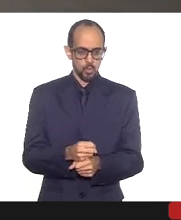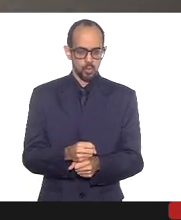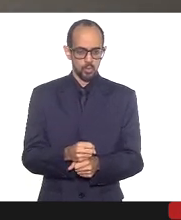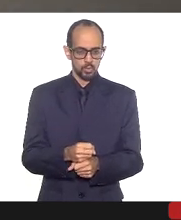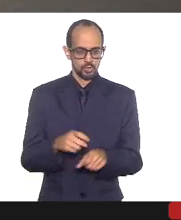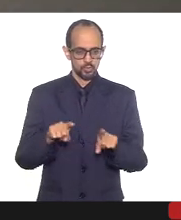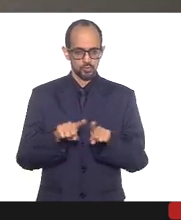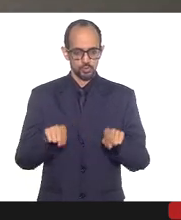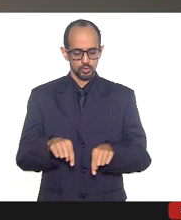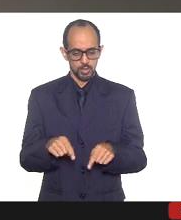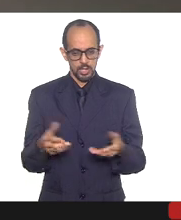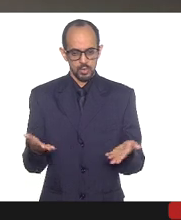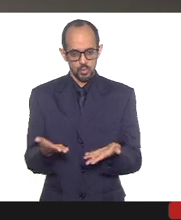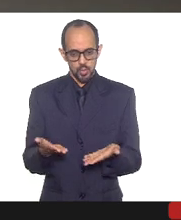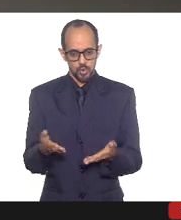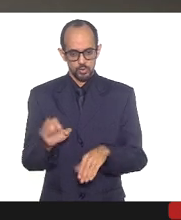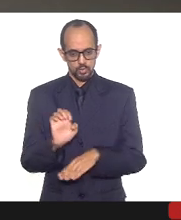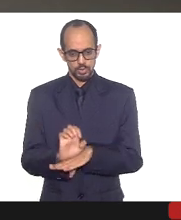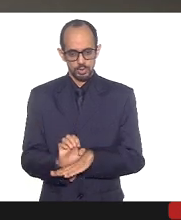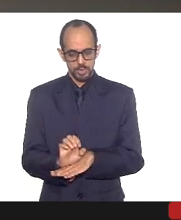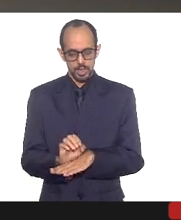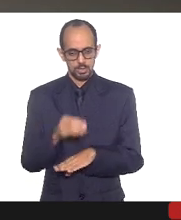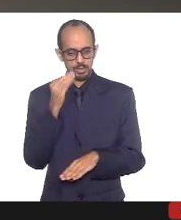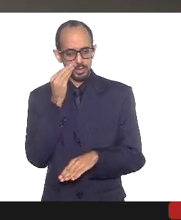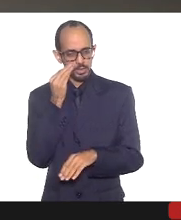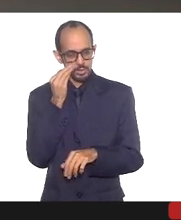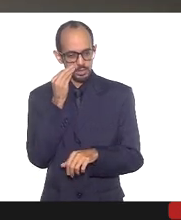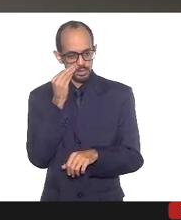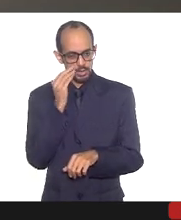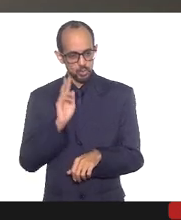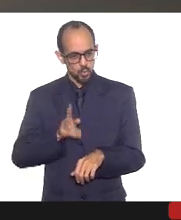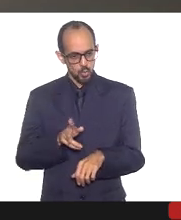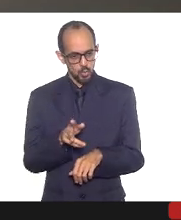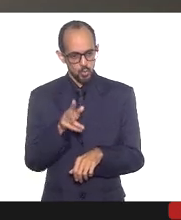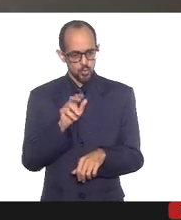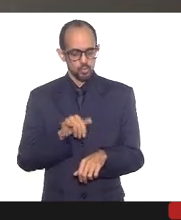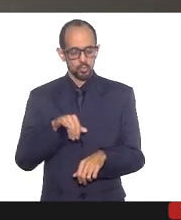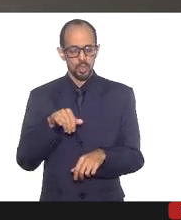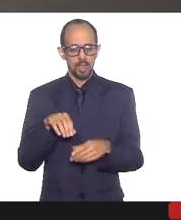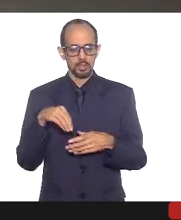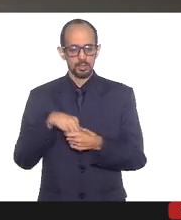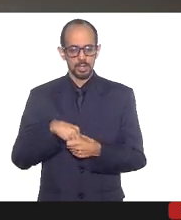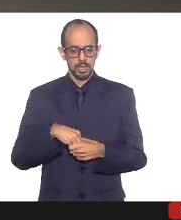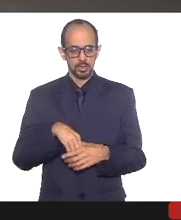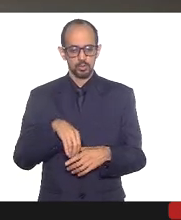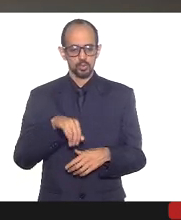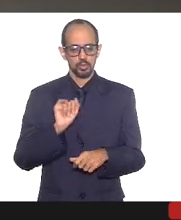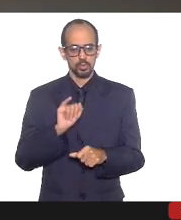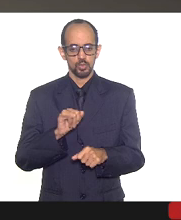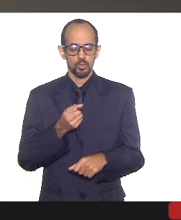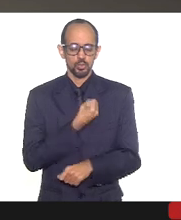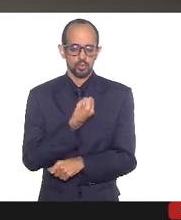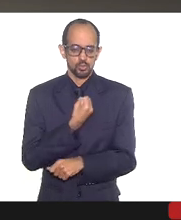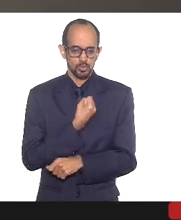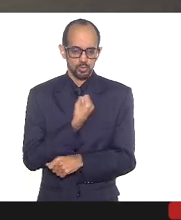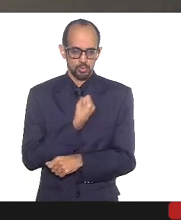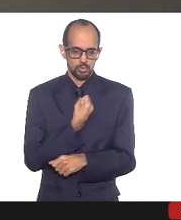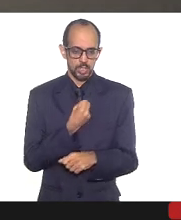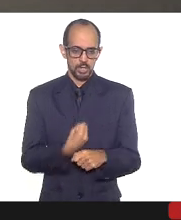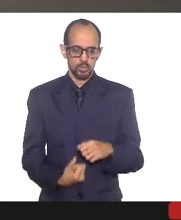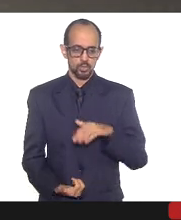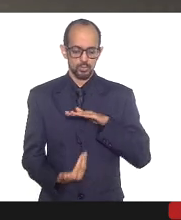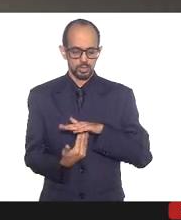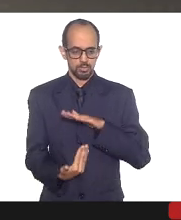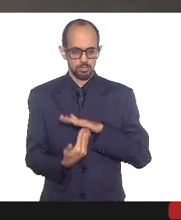Estado tem tentado manter o máximo possível dentro do índice, através de um sacrifício, de um esforço muito grande de gestão